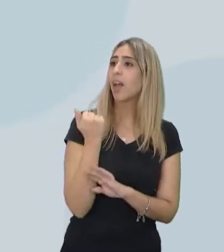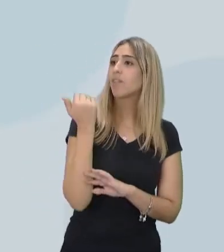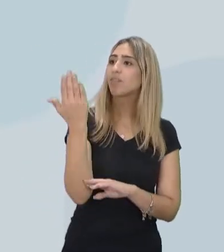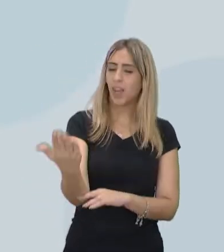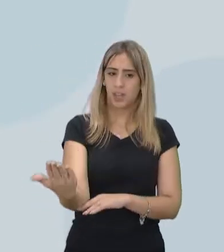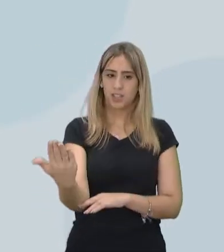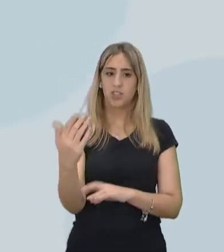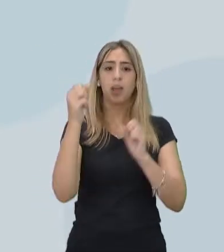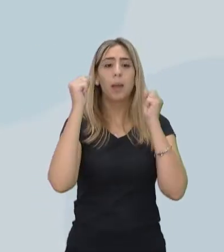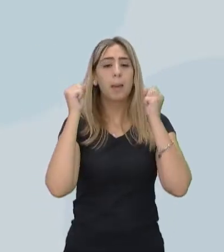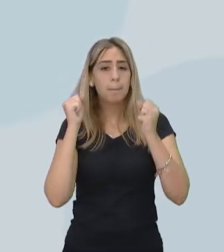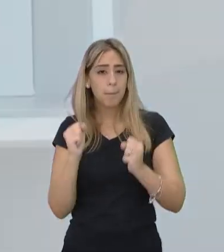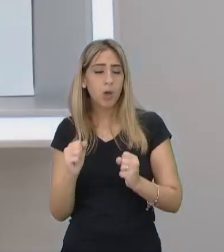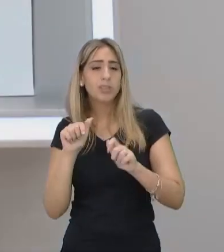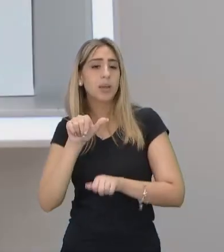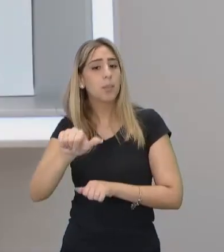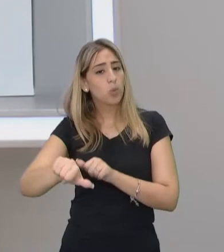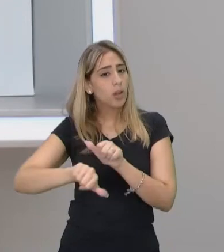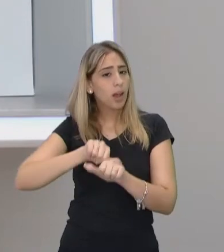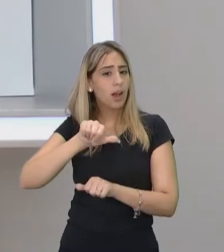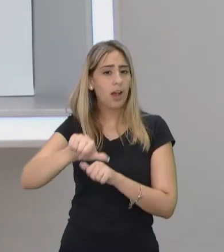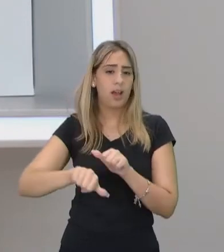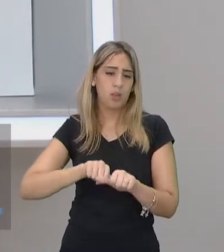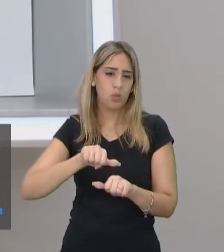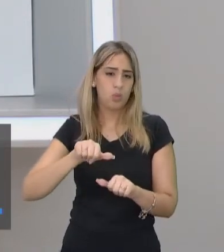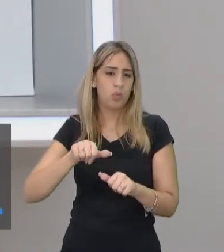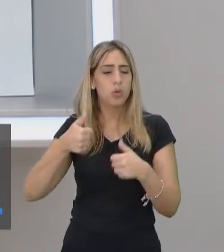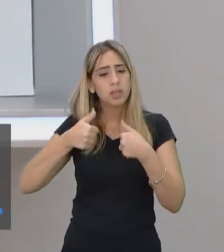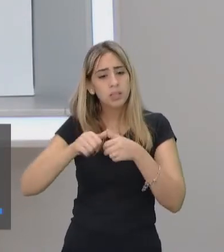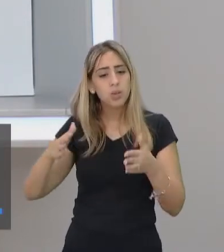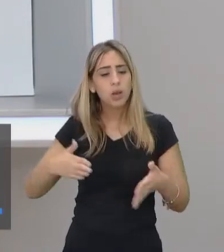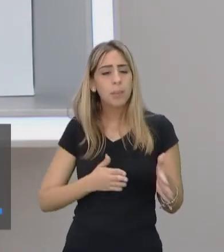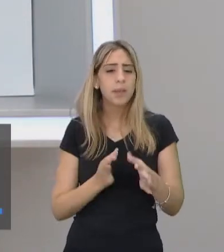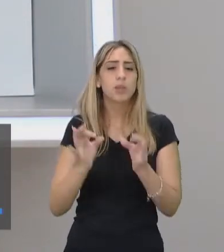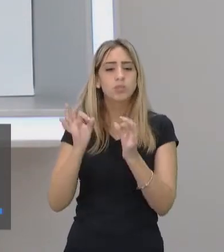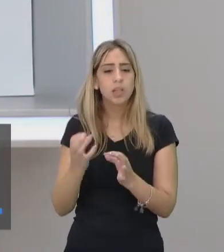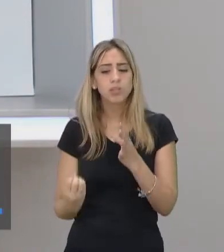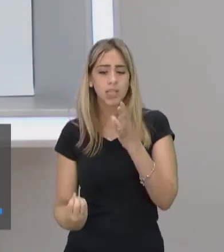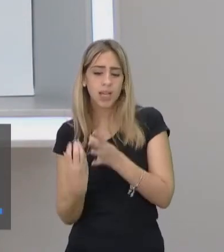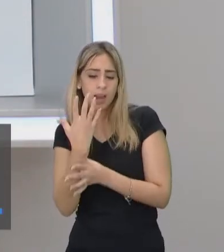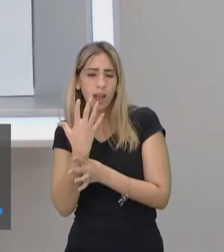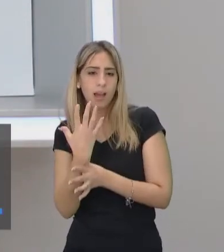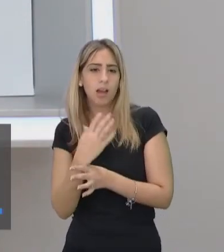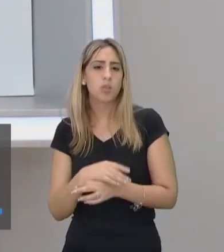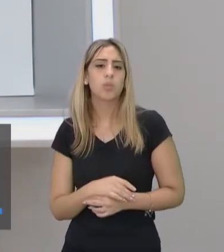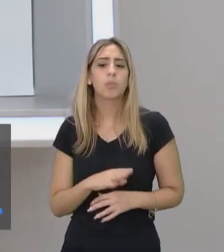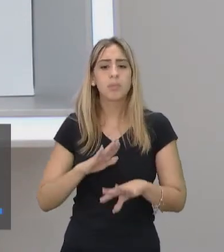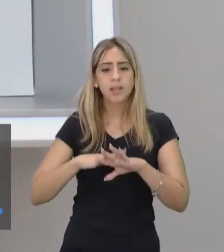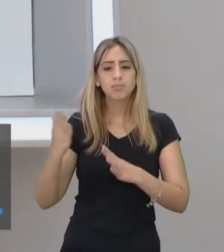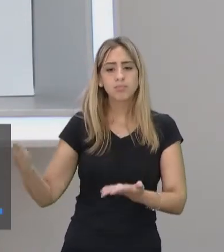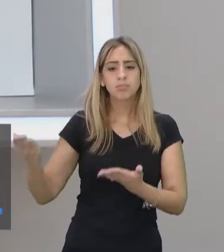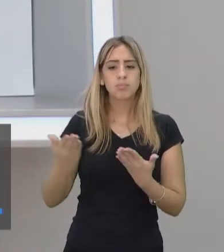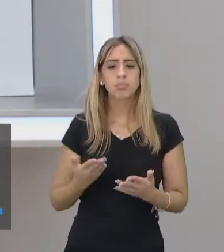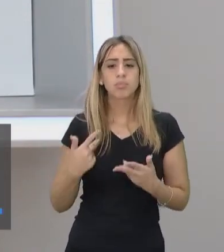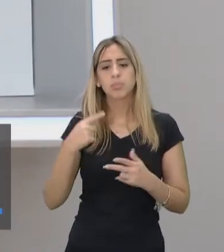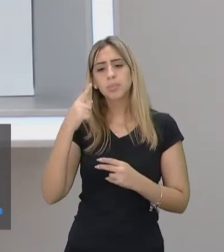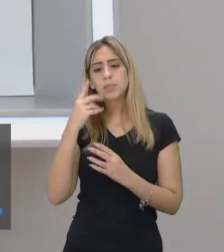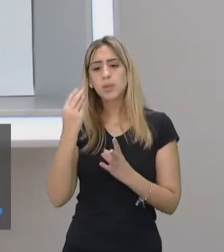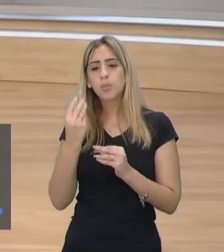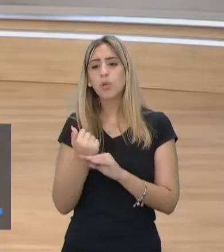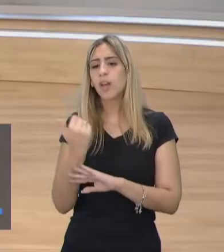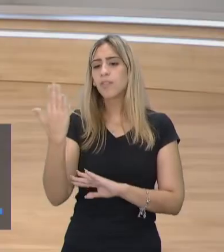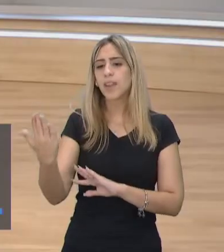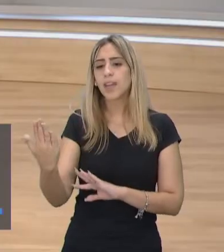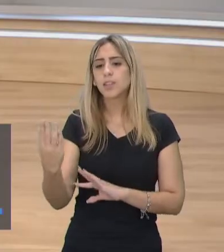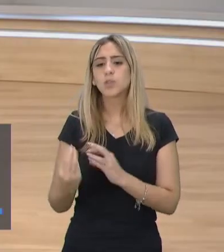que possa ser mudado ou que está no caminho certo a ser trilhado, mas trazer, porque assim, ele está pensando muito à frente,